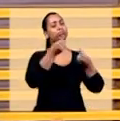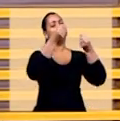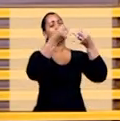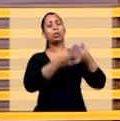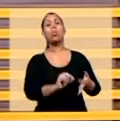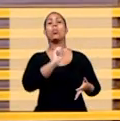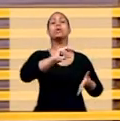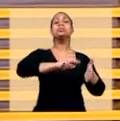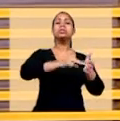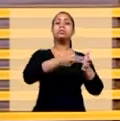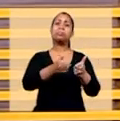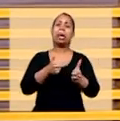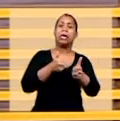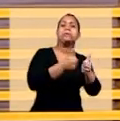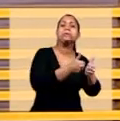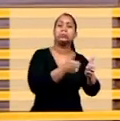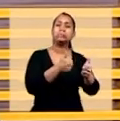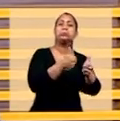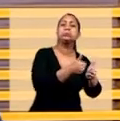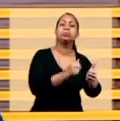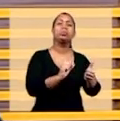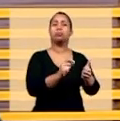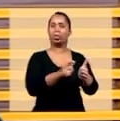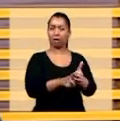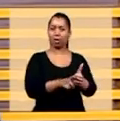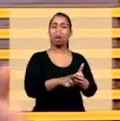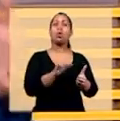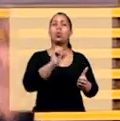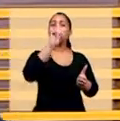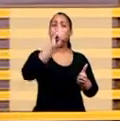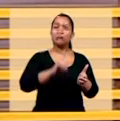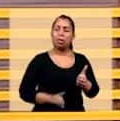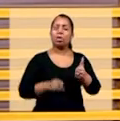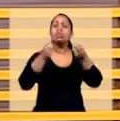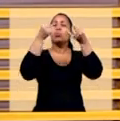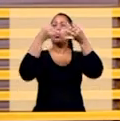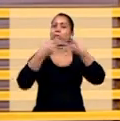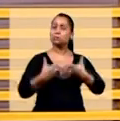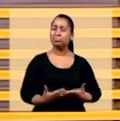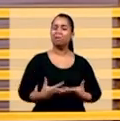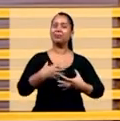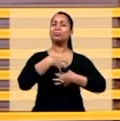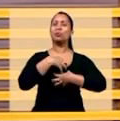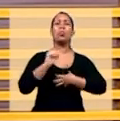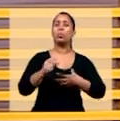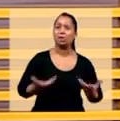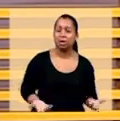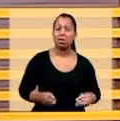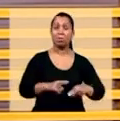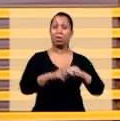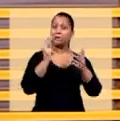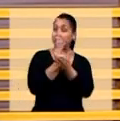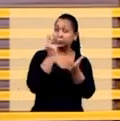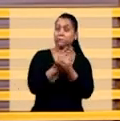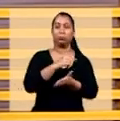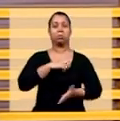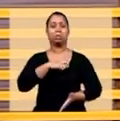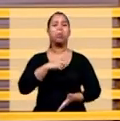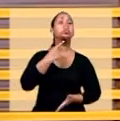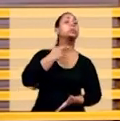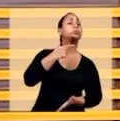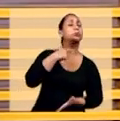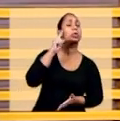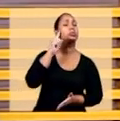que é a definição de assédio moral? Como é que o direito tipifica essa situação? É pela